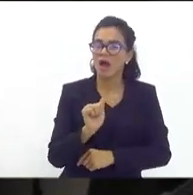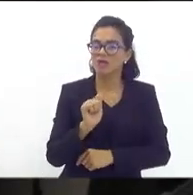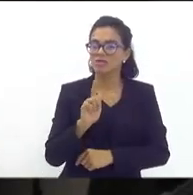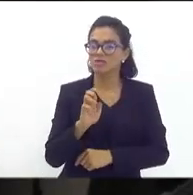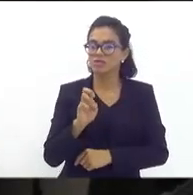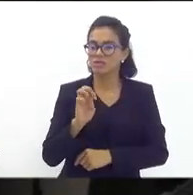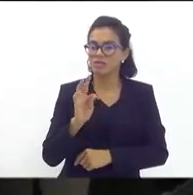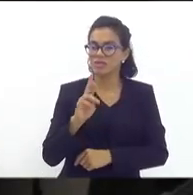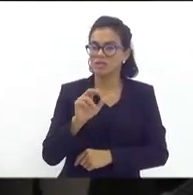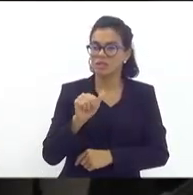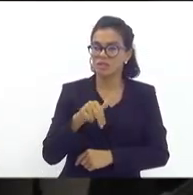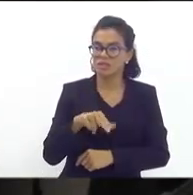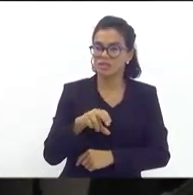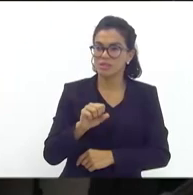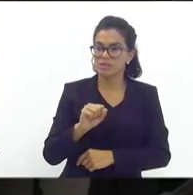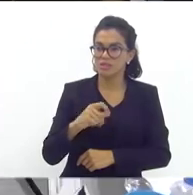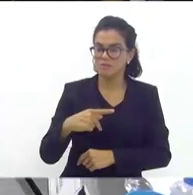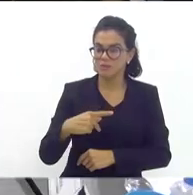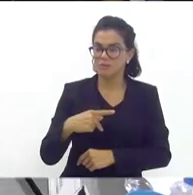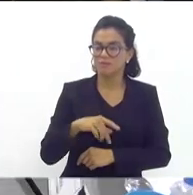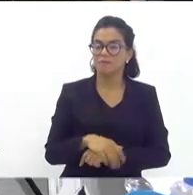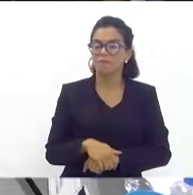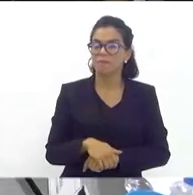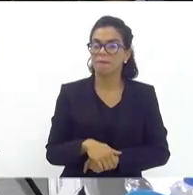prorrogação do contrato da Via Lagos